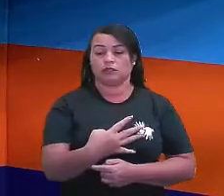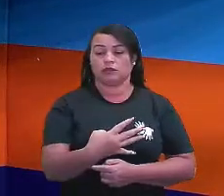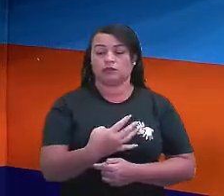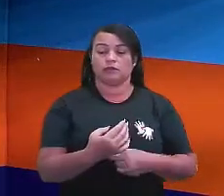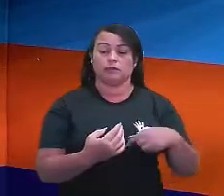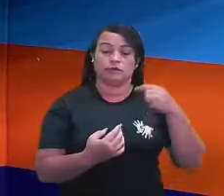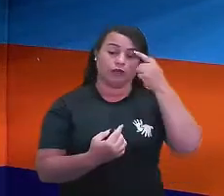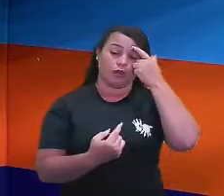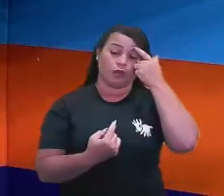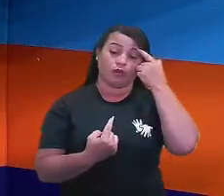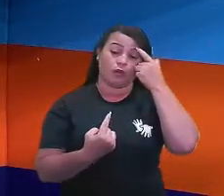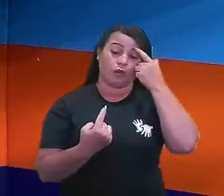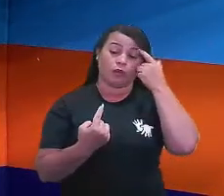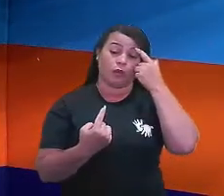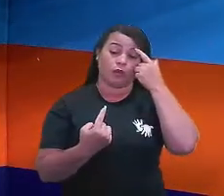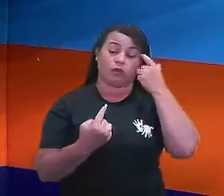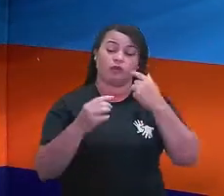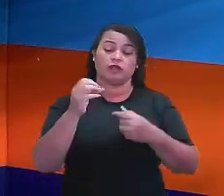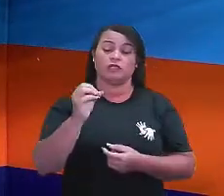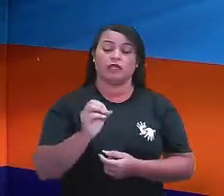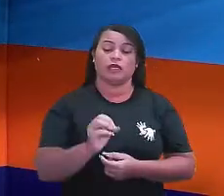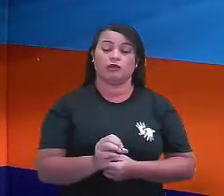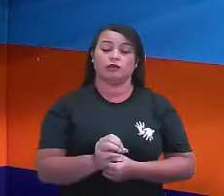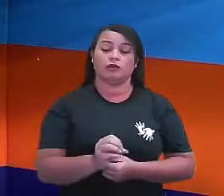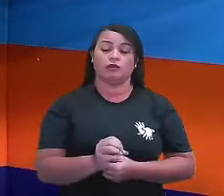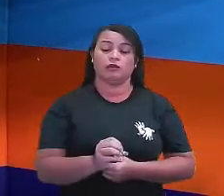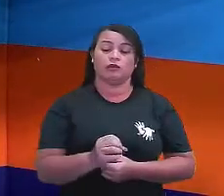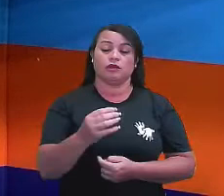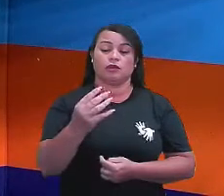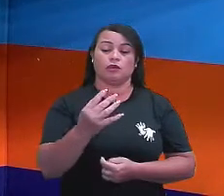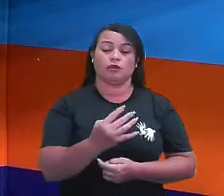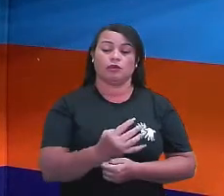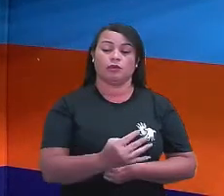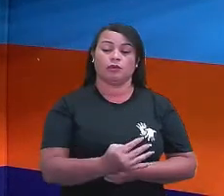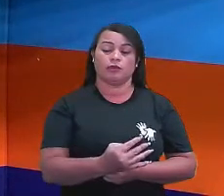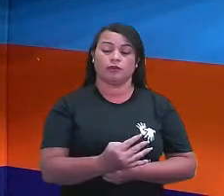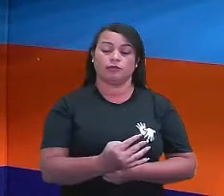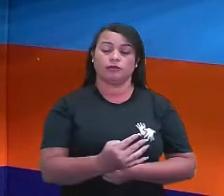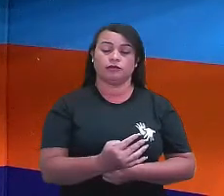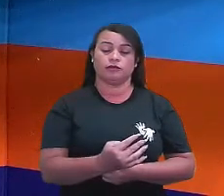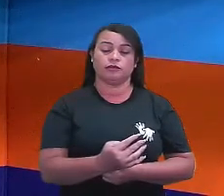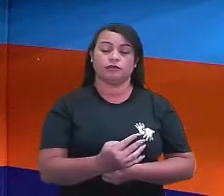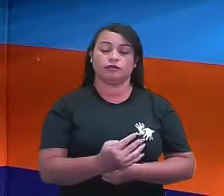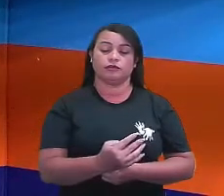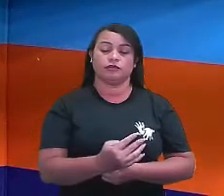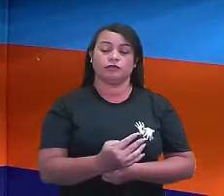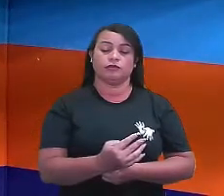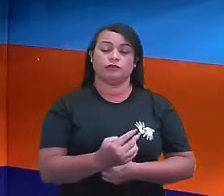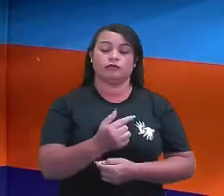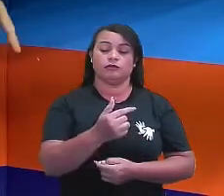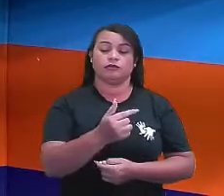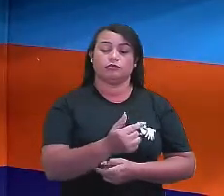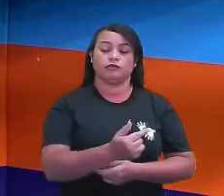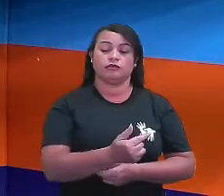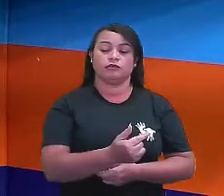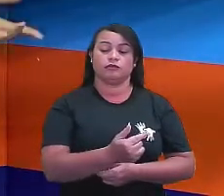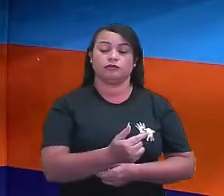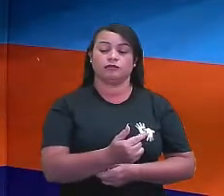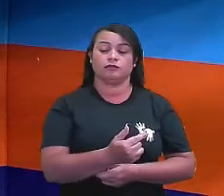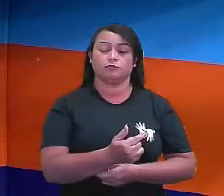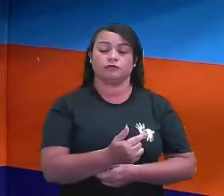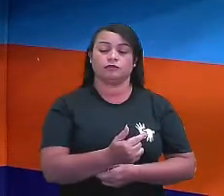aqui, ó, 1 vezes 0, 0. 1 vezes 4, 4. 1 vezes 2,